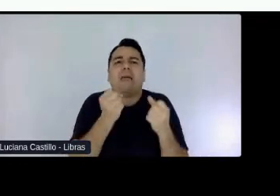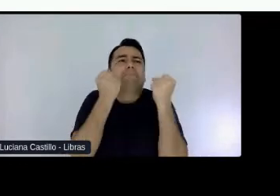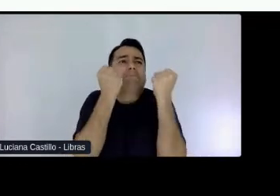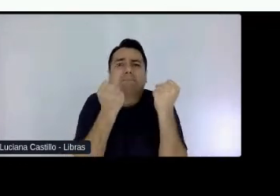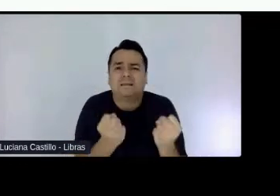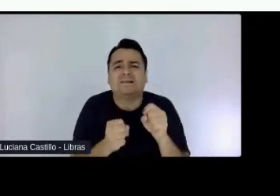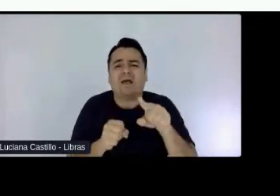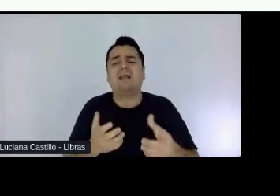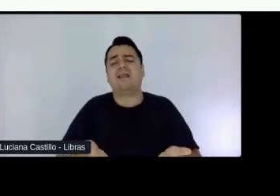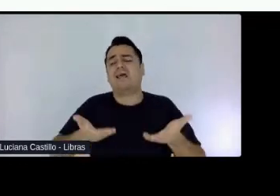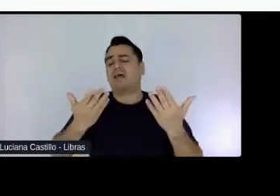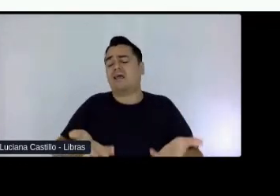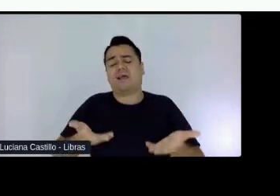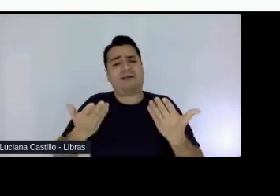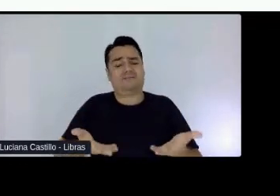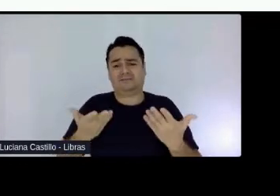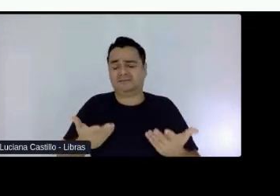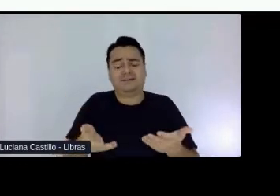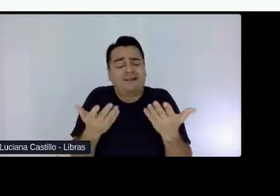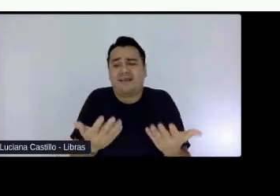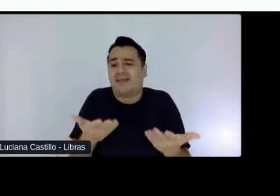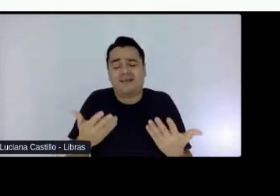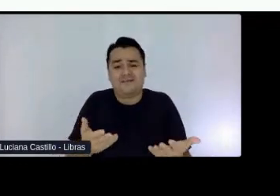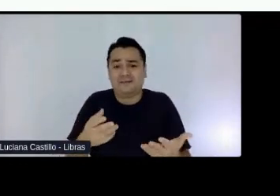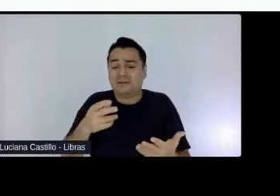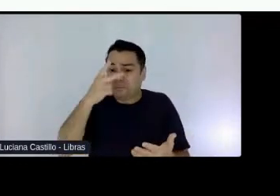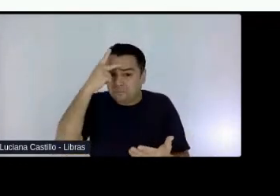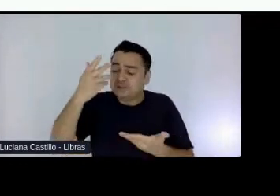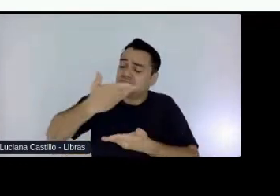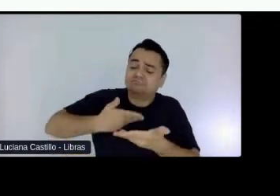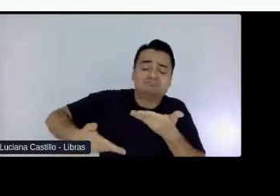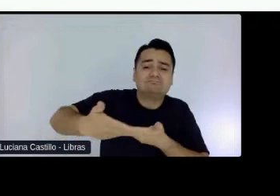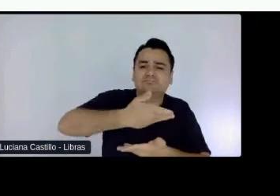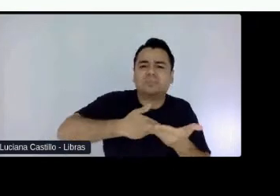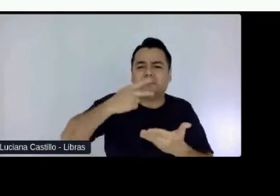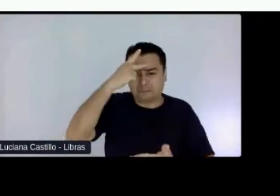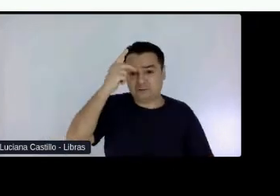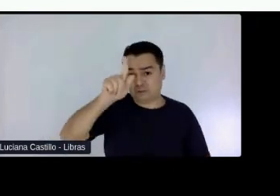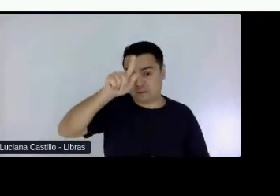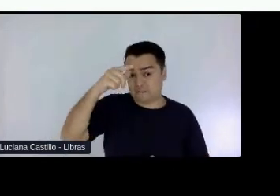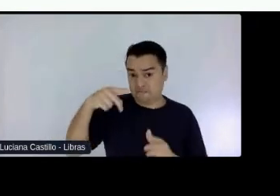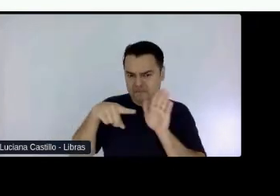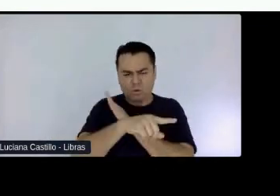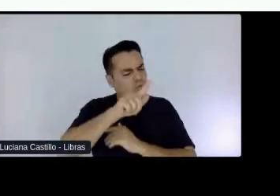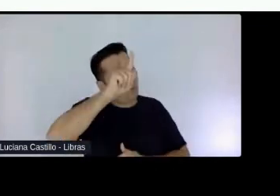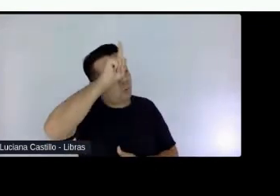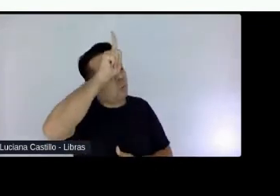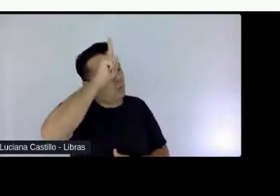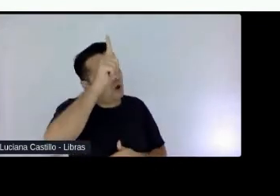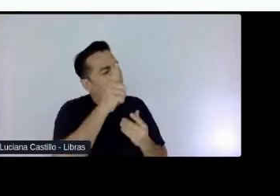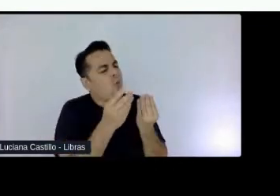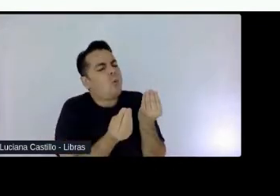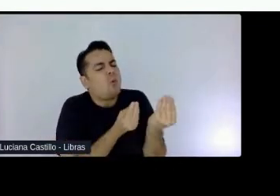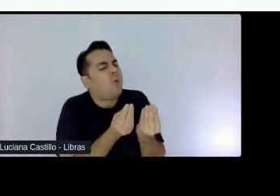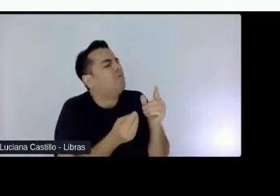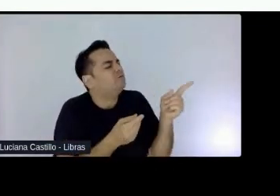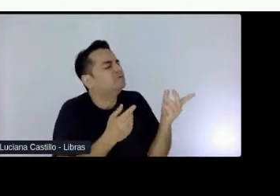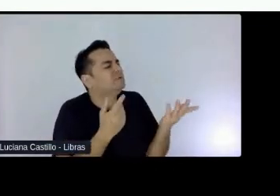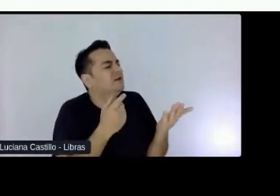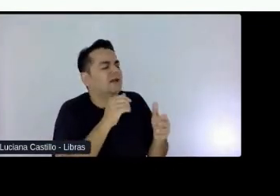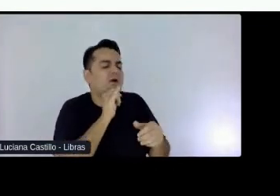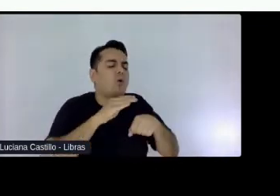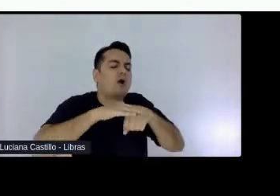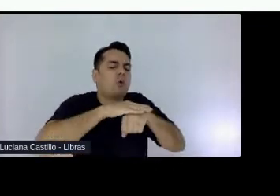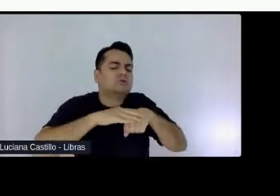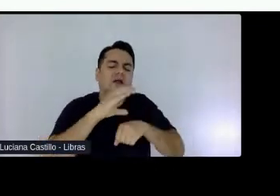leveza, trocando ideia, né? Partilhando. As pessoas vão me perguntar, Guga, como é que você faz para fluir a conversa muito bem, por exemplo, com o